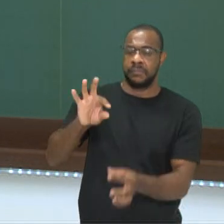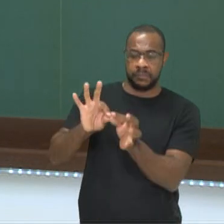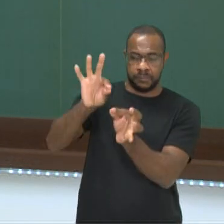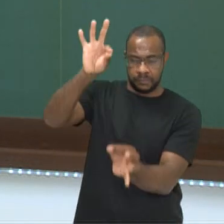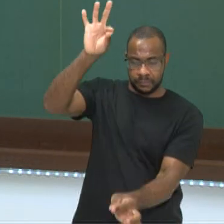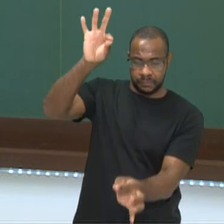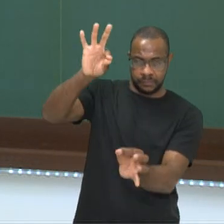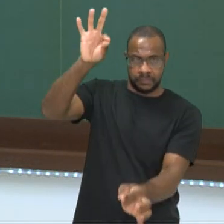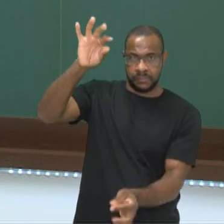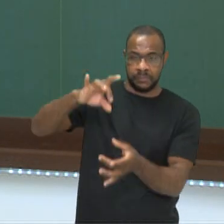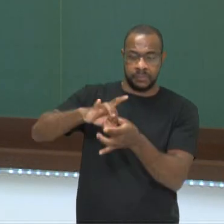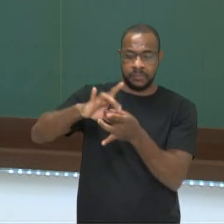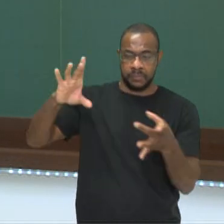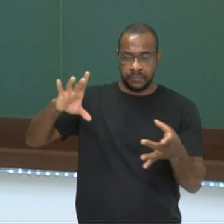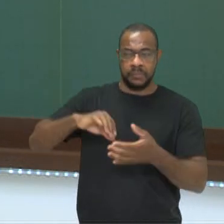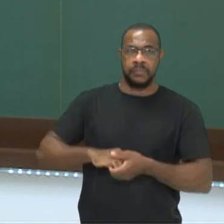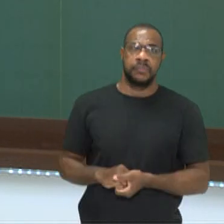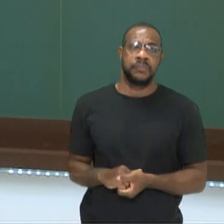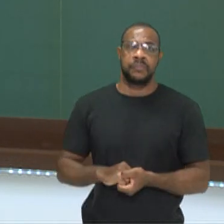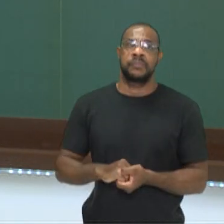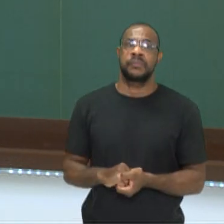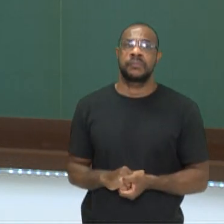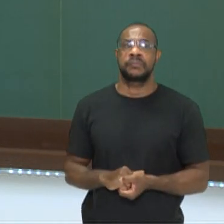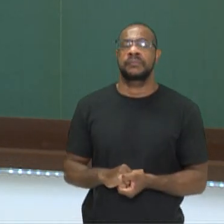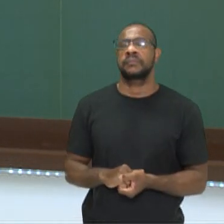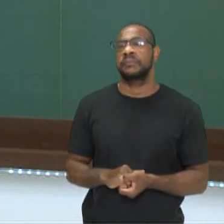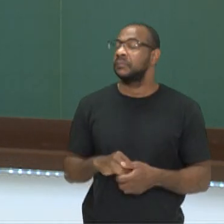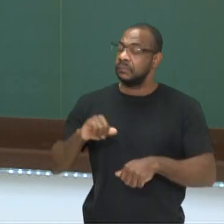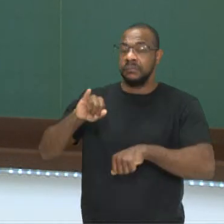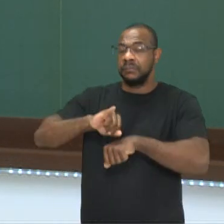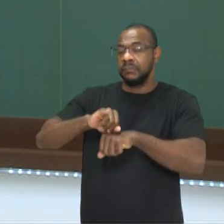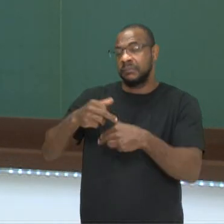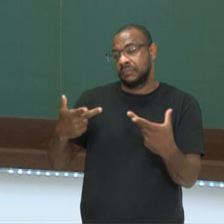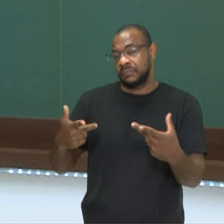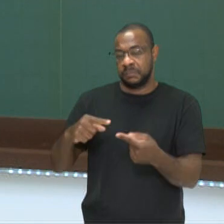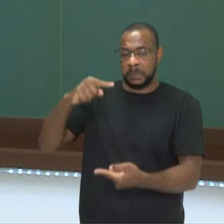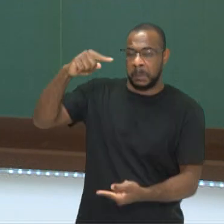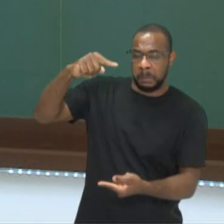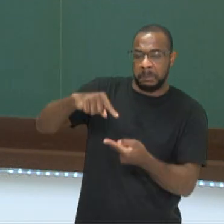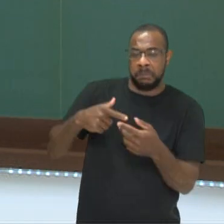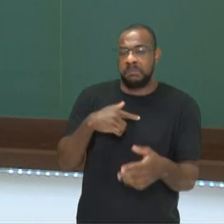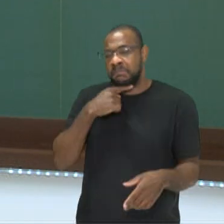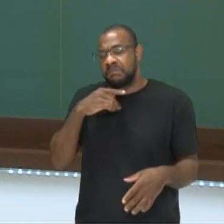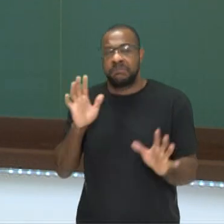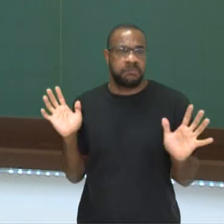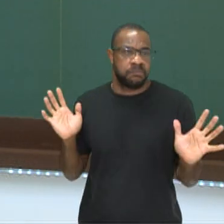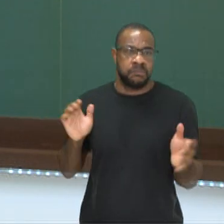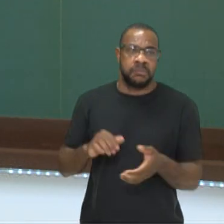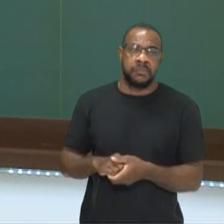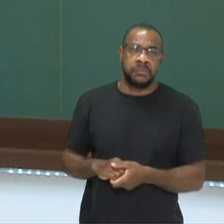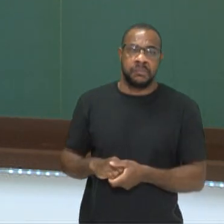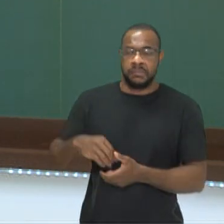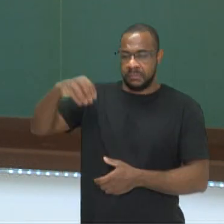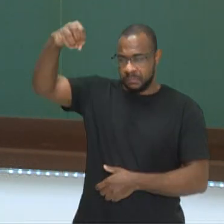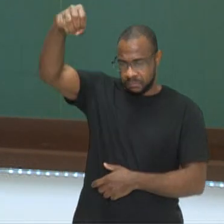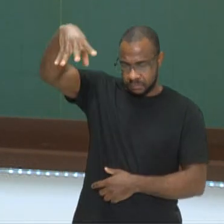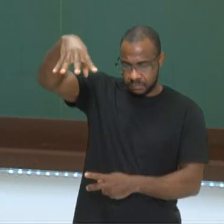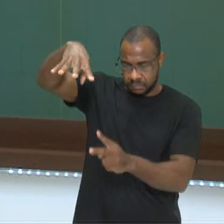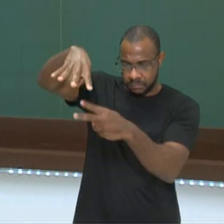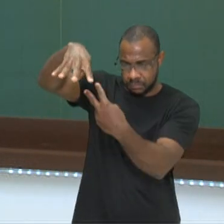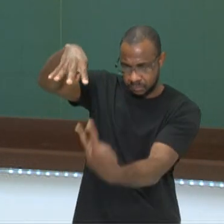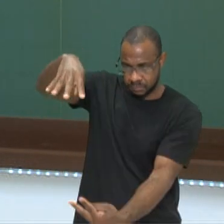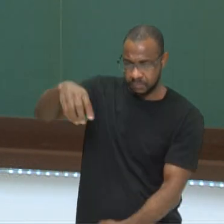vácuo. Repare que ele não falou o tamanho do objeto, porque não interessa. Interessa que no vácuo esse objeto vai